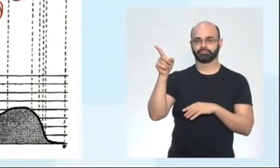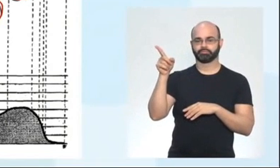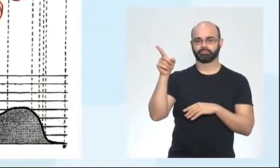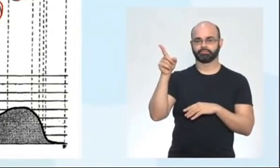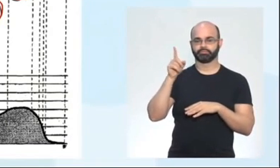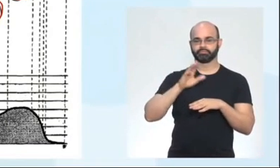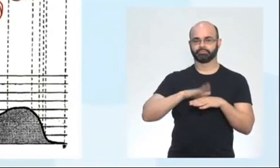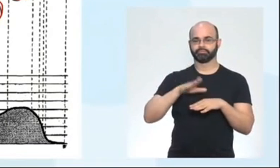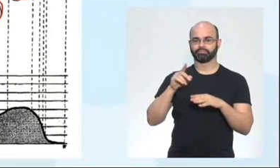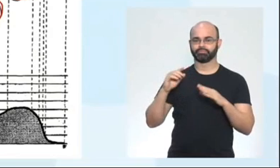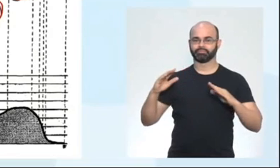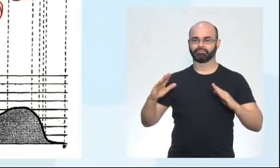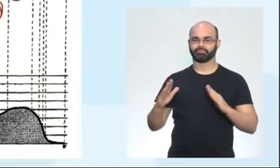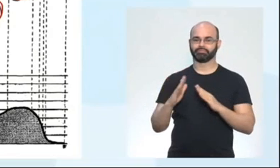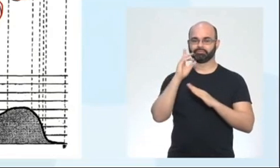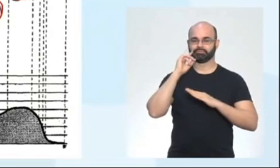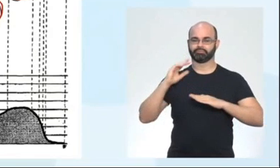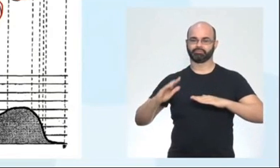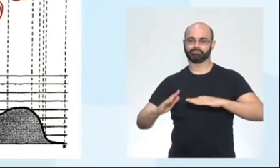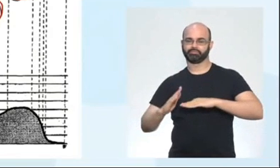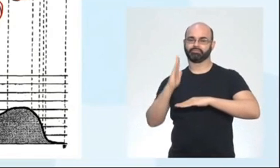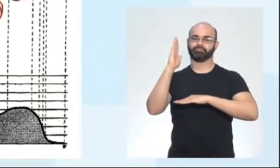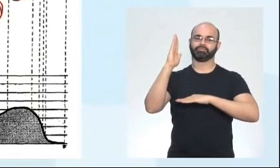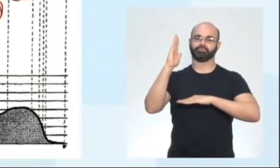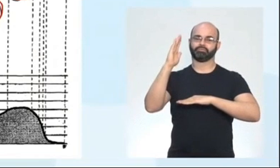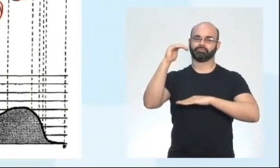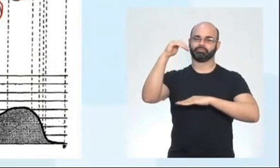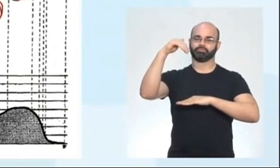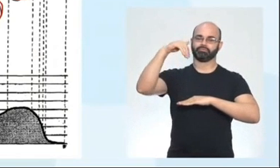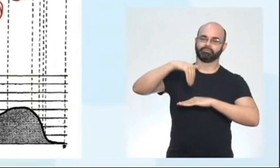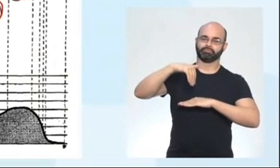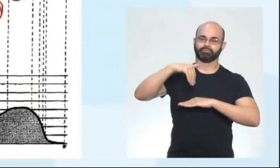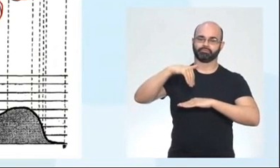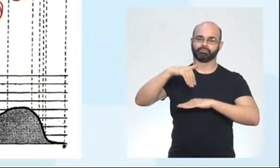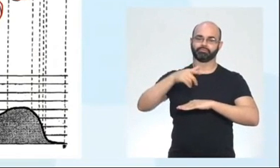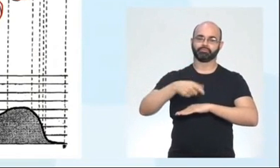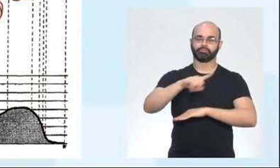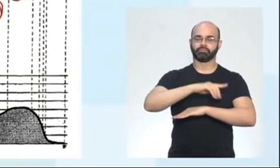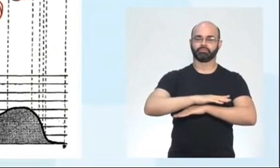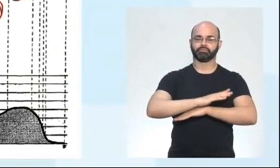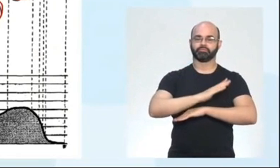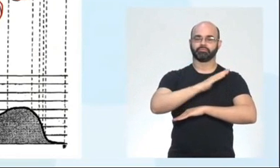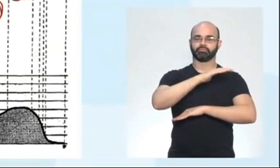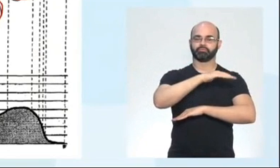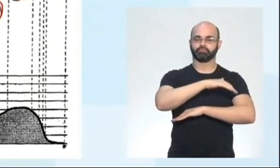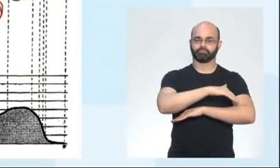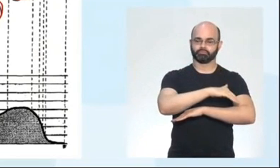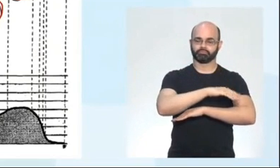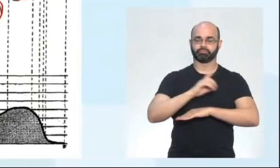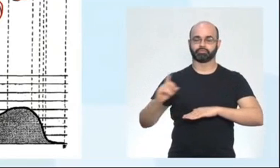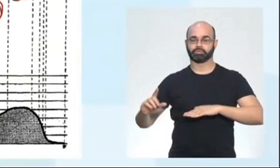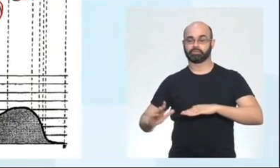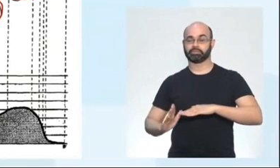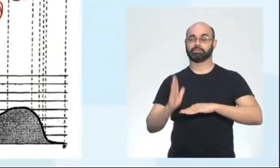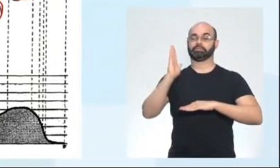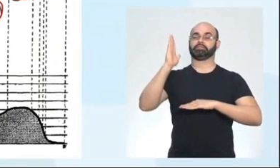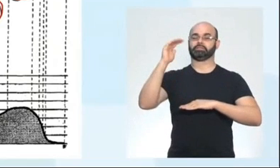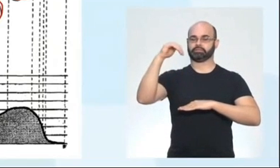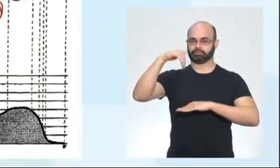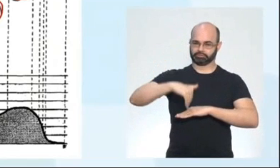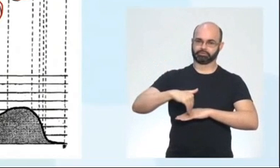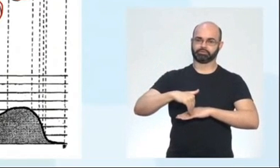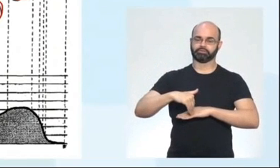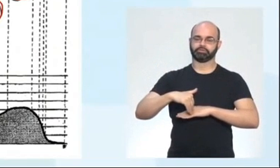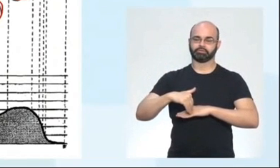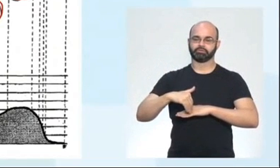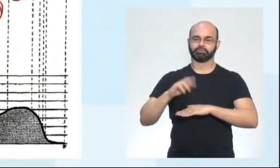aqui, né, que tem lá um relevo menos acidentado. Ele é menos, o seu declive ele é menor, tá certo? Do que